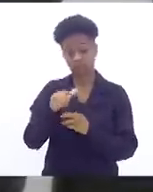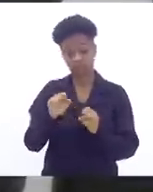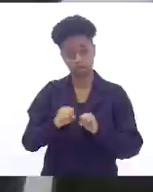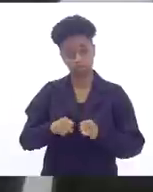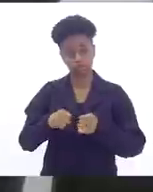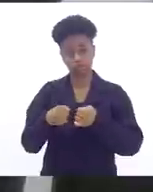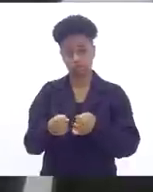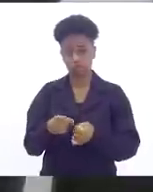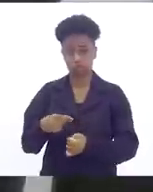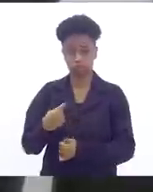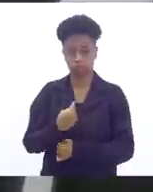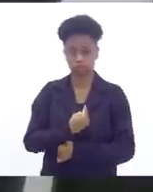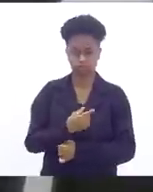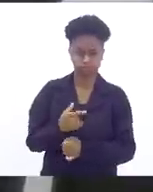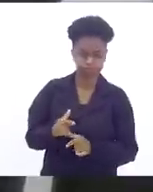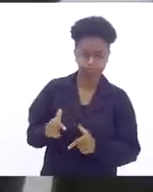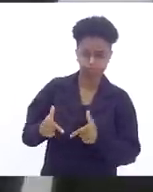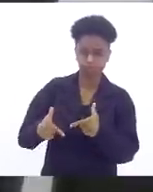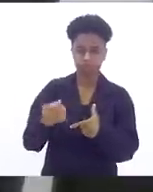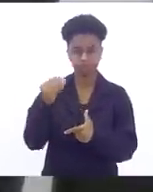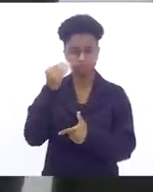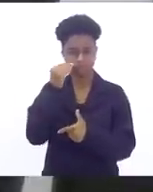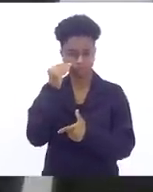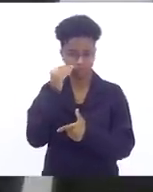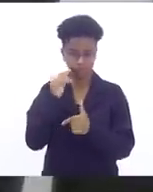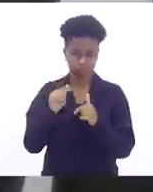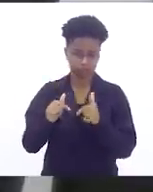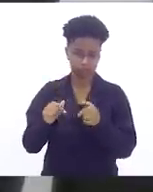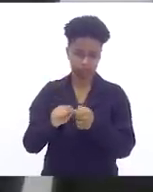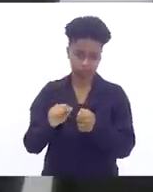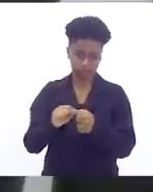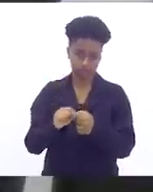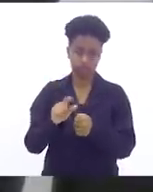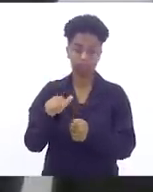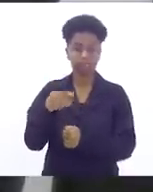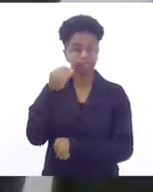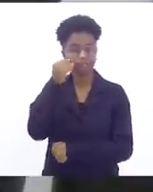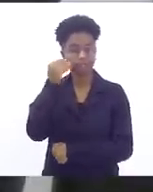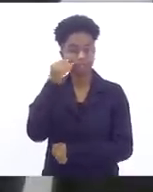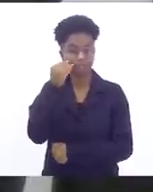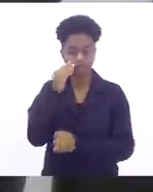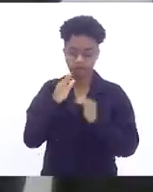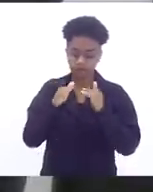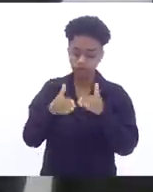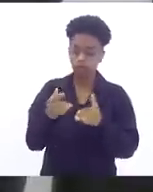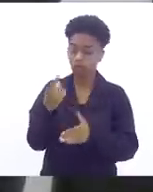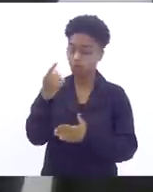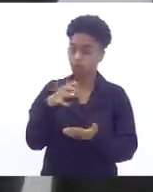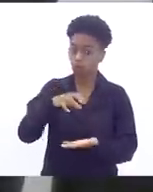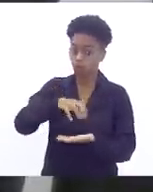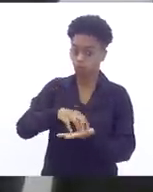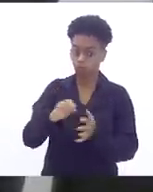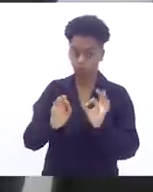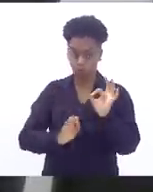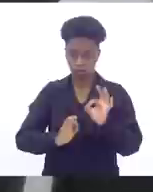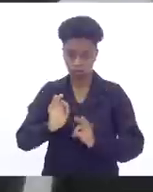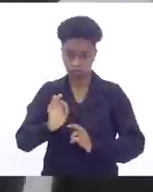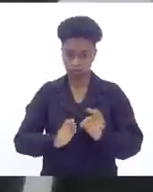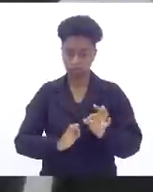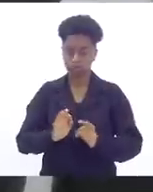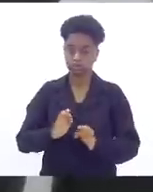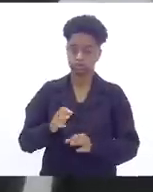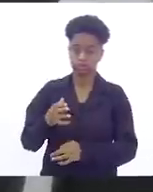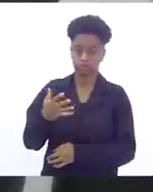que nós estamos investindo para executar né tentar centralizar no órgão gestor de benefício